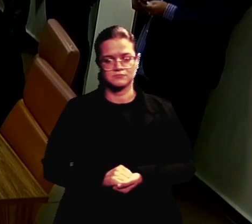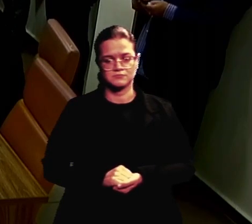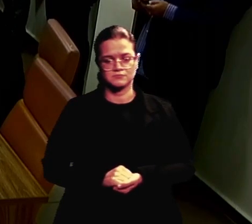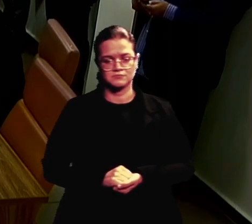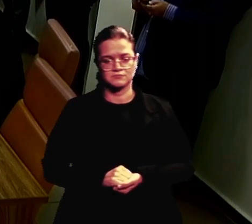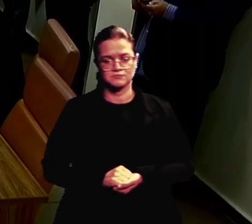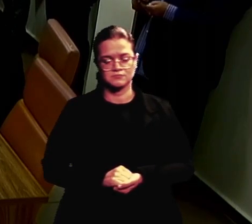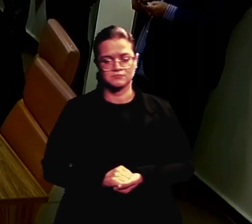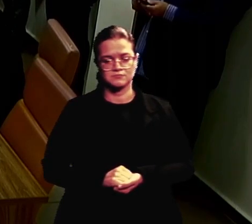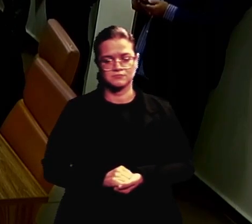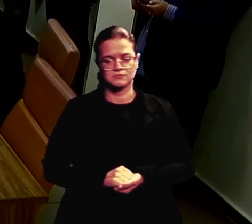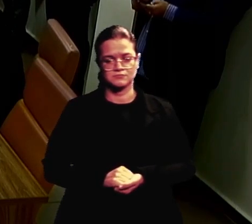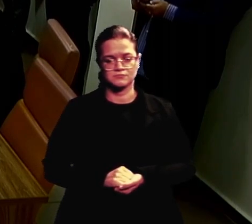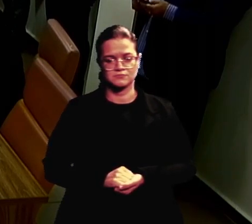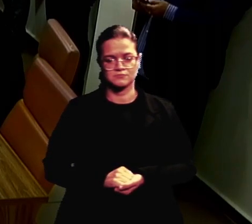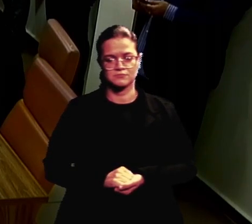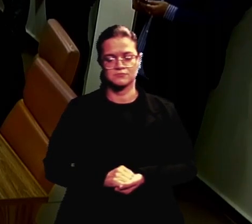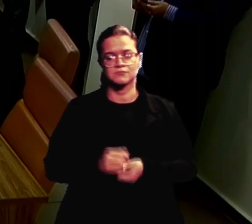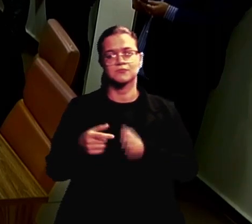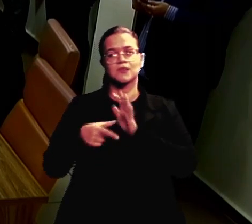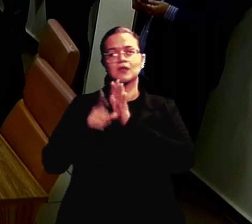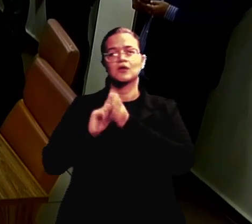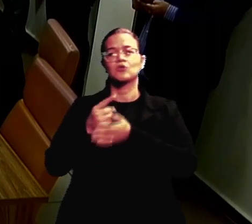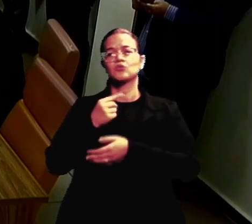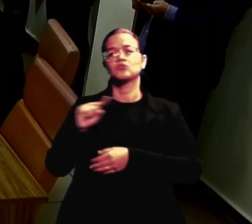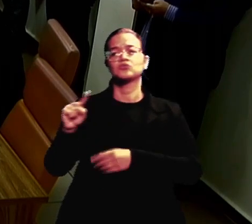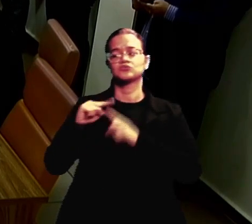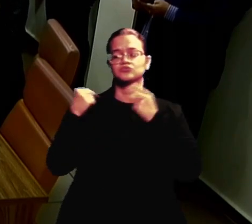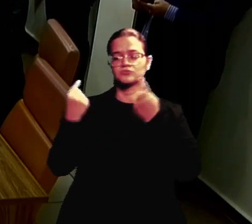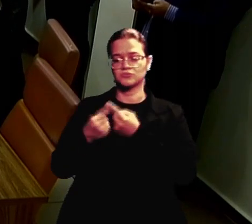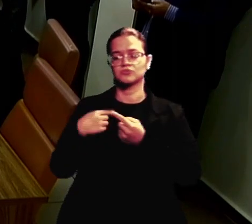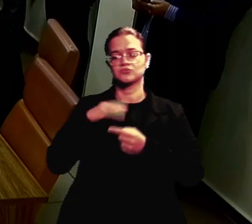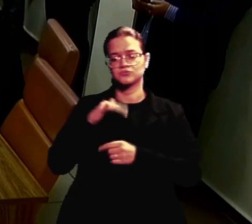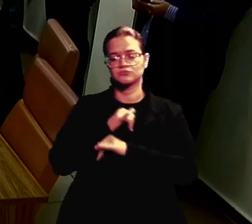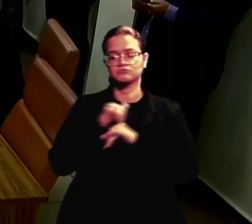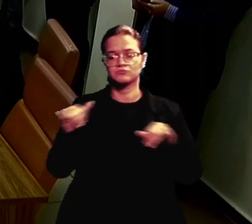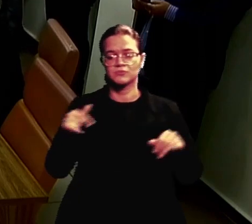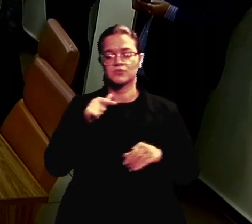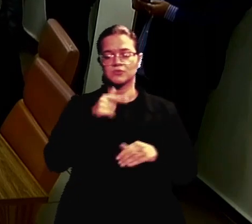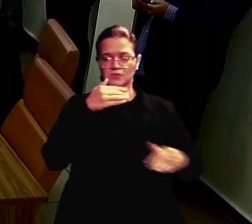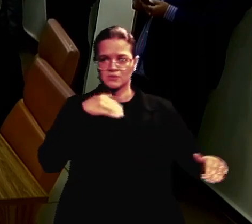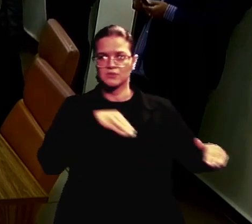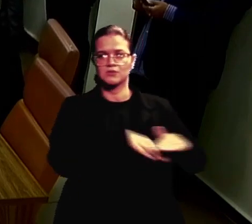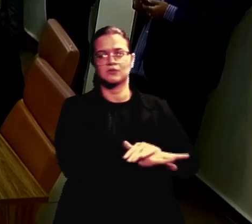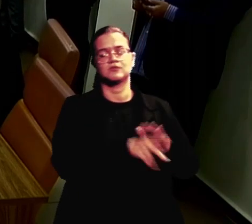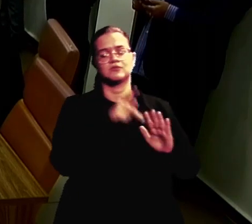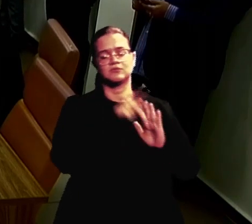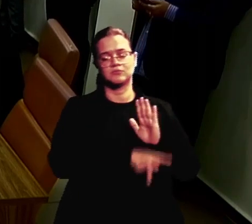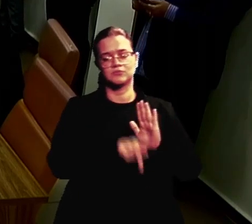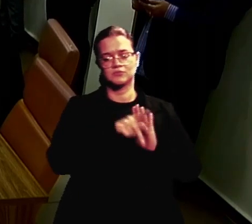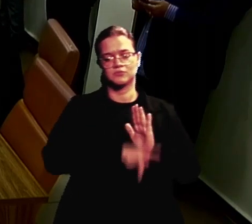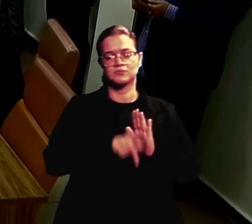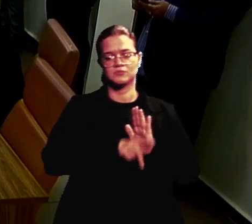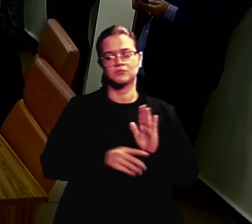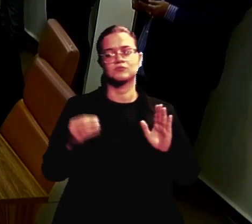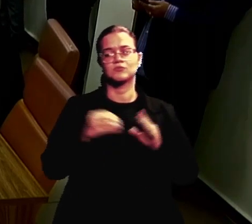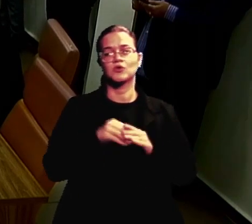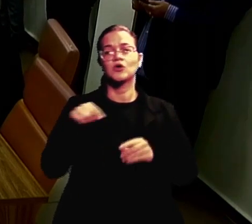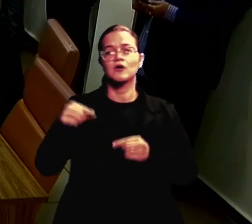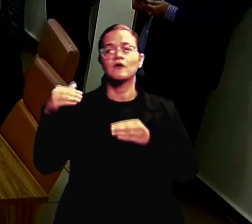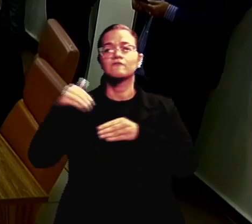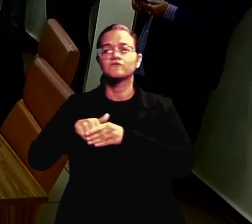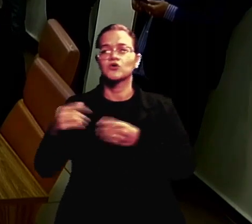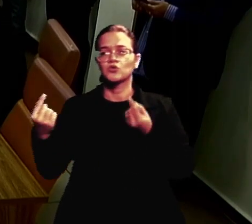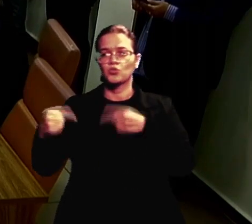aqui. Na última sessão, a gente fez... Portanto, projeto arquivado, sendo registrado voto em contrário